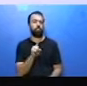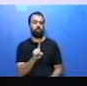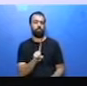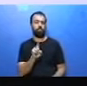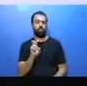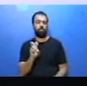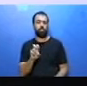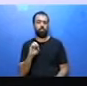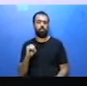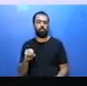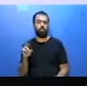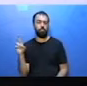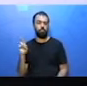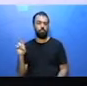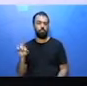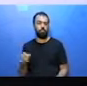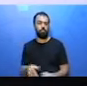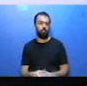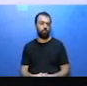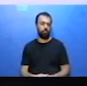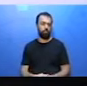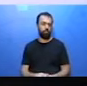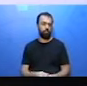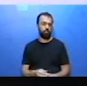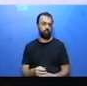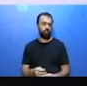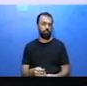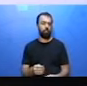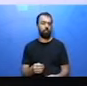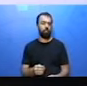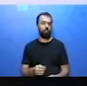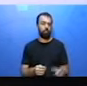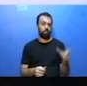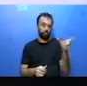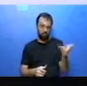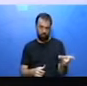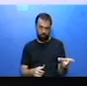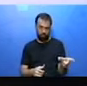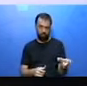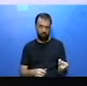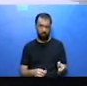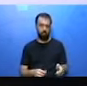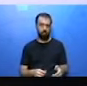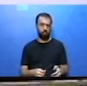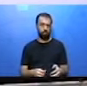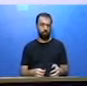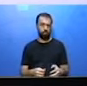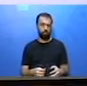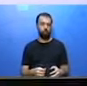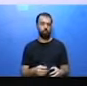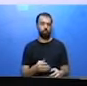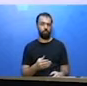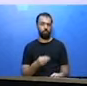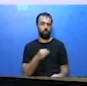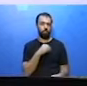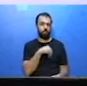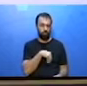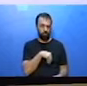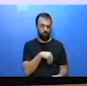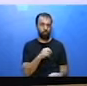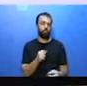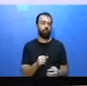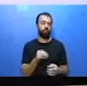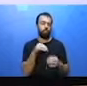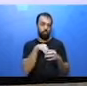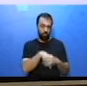150 reais certo e isso aqui é o capital é o a quantia que a paula ou é o